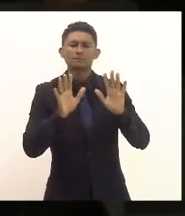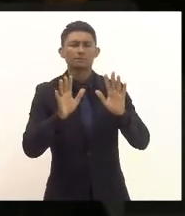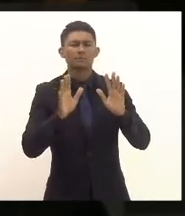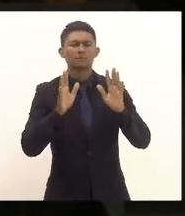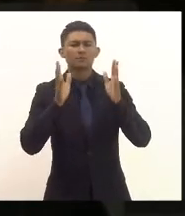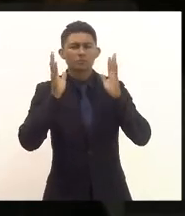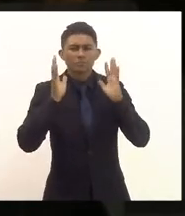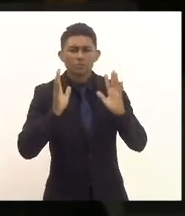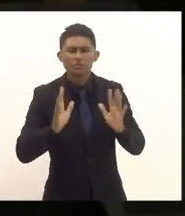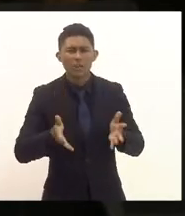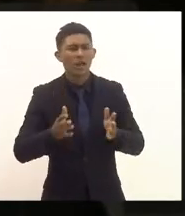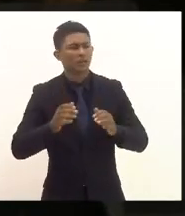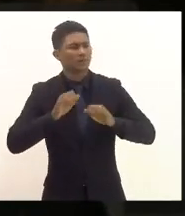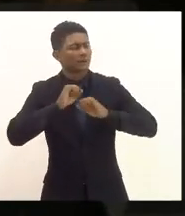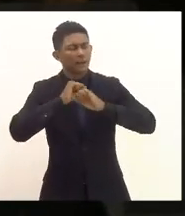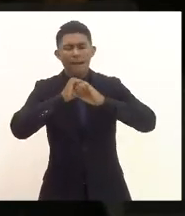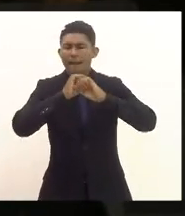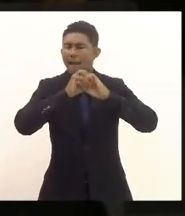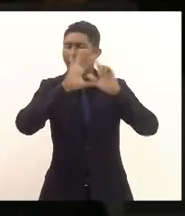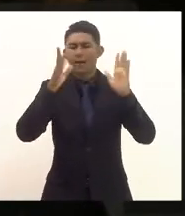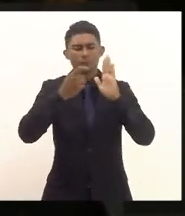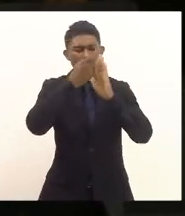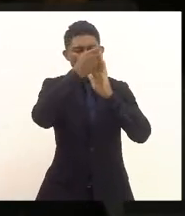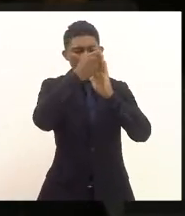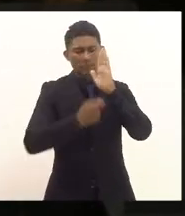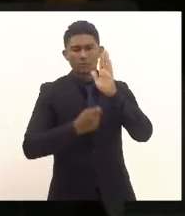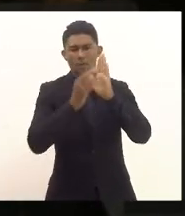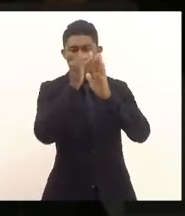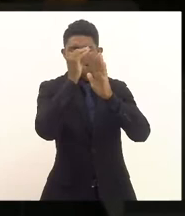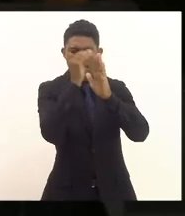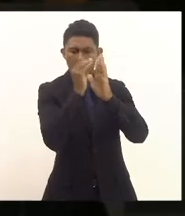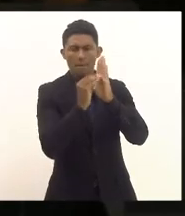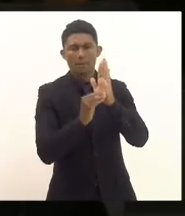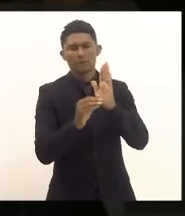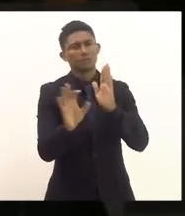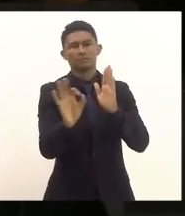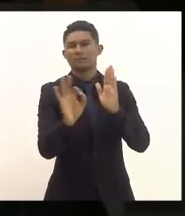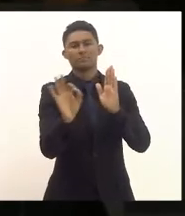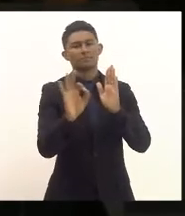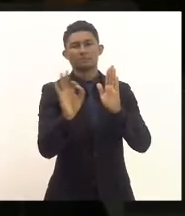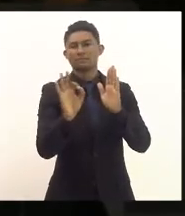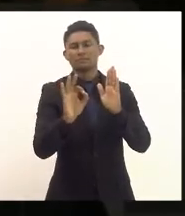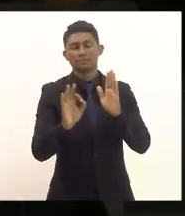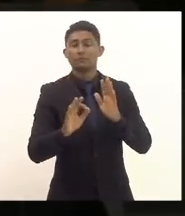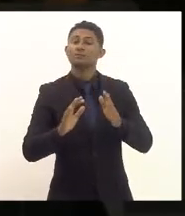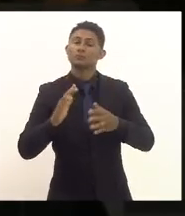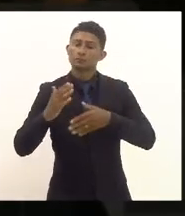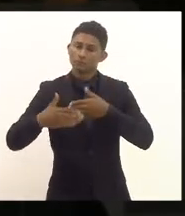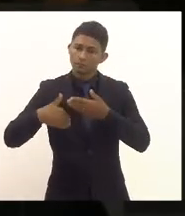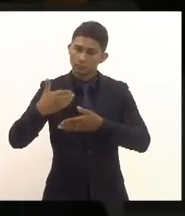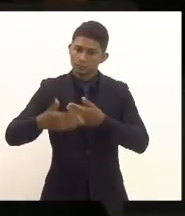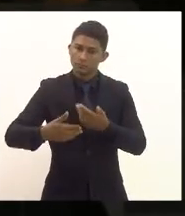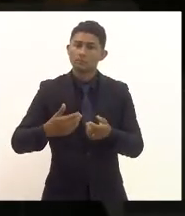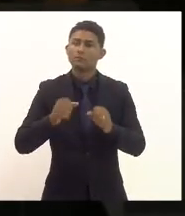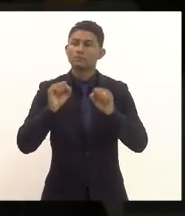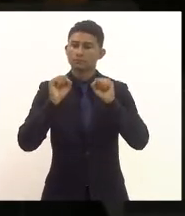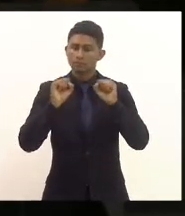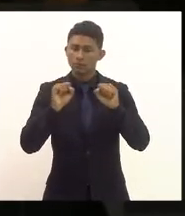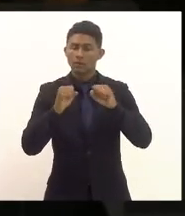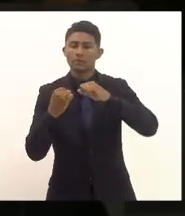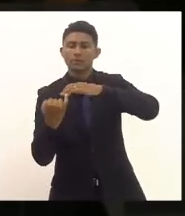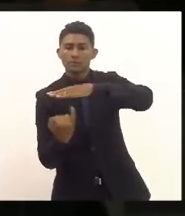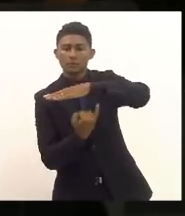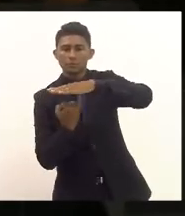explicitadas no texto legal e que evidentemente já gerava muito ciúmes as